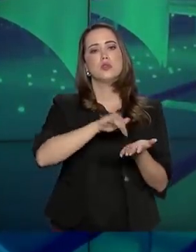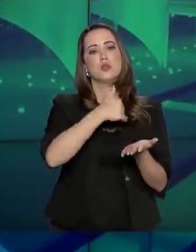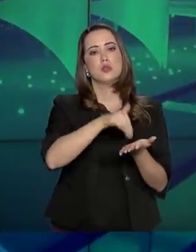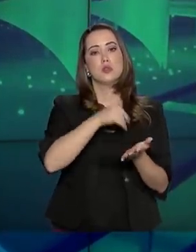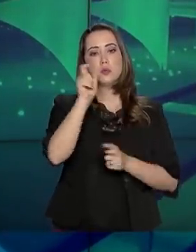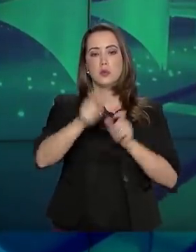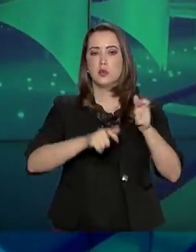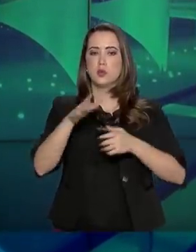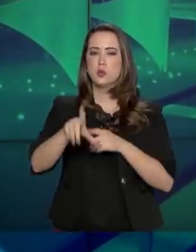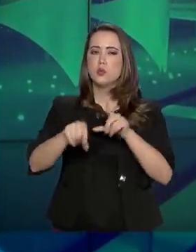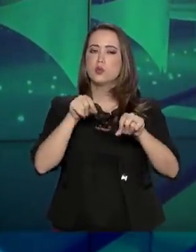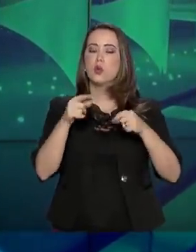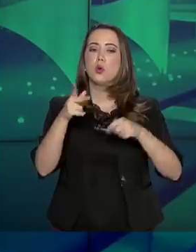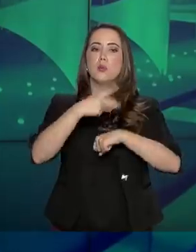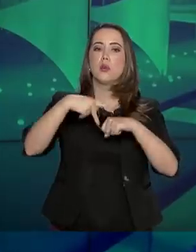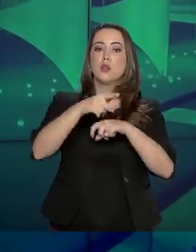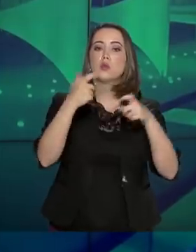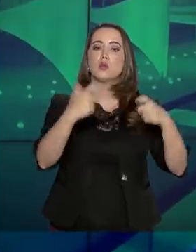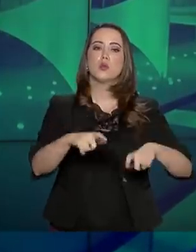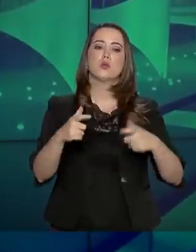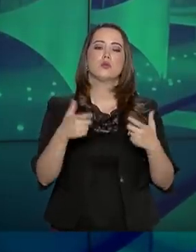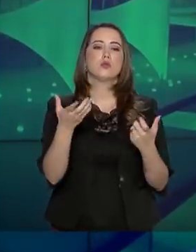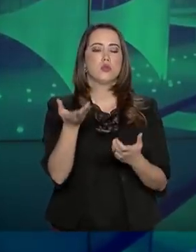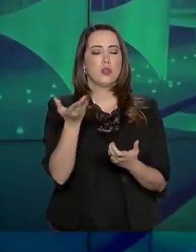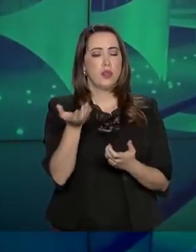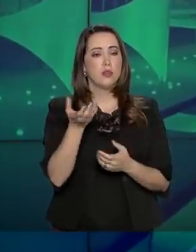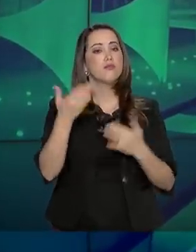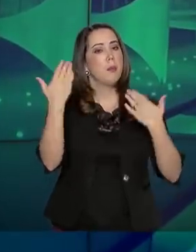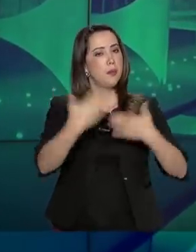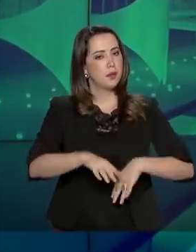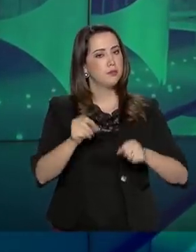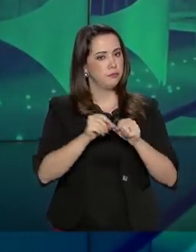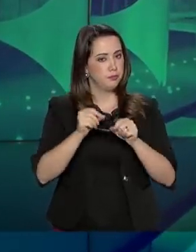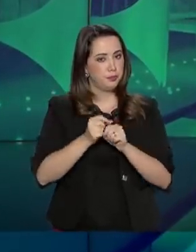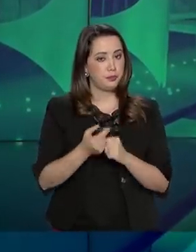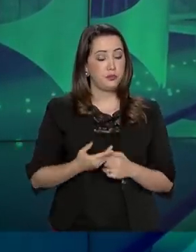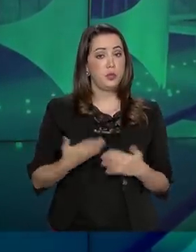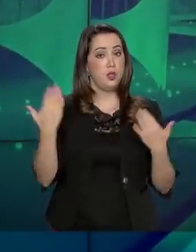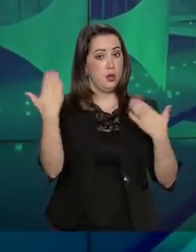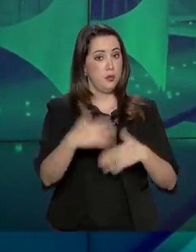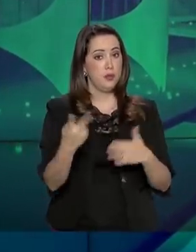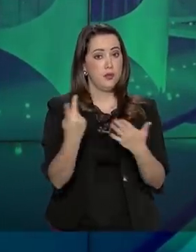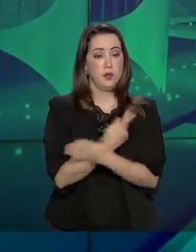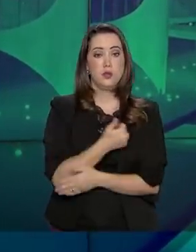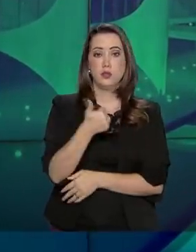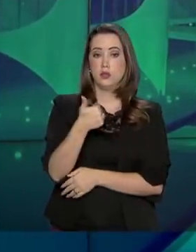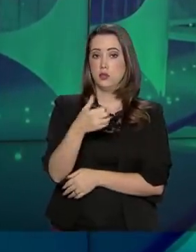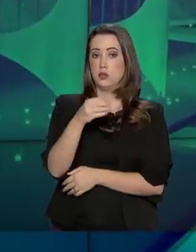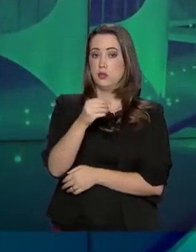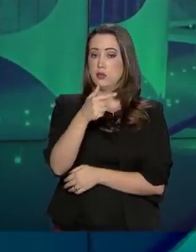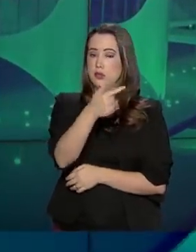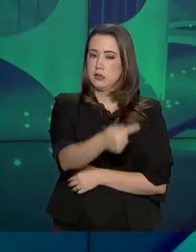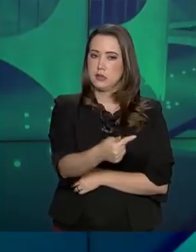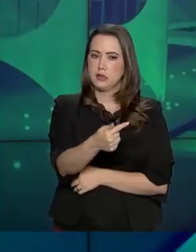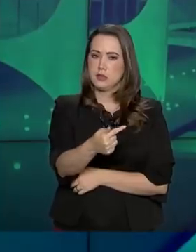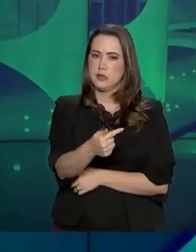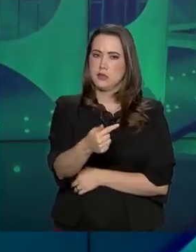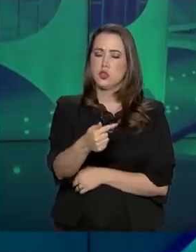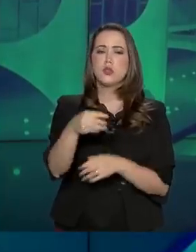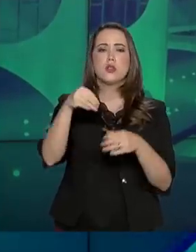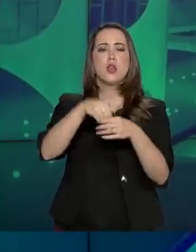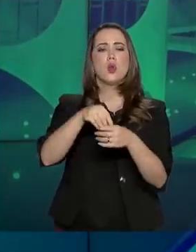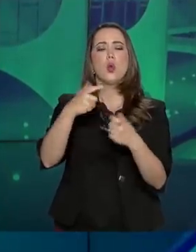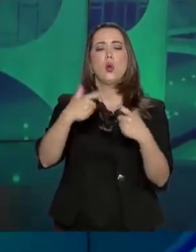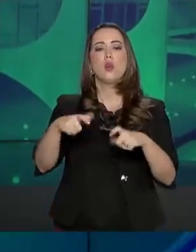o participante escolhe o país e o local onde quer fazer as provas. O exame será aplicado em 107 postos do Brasil e